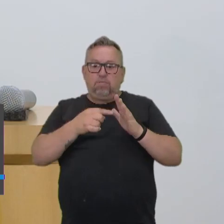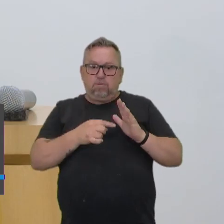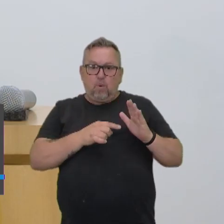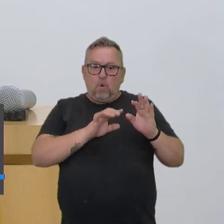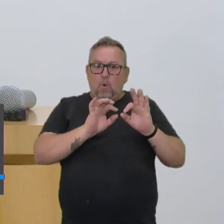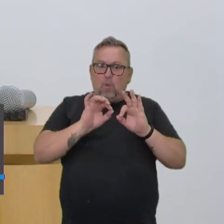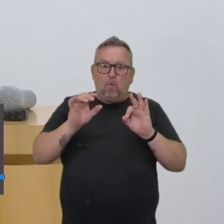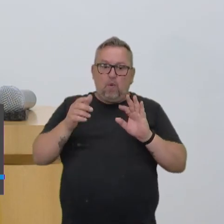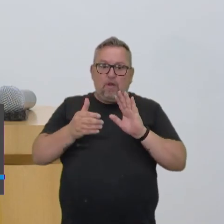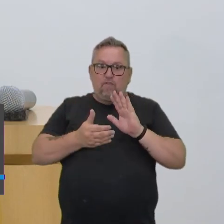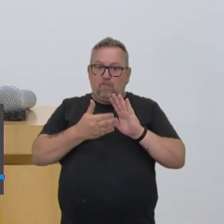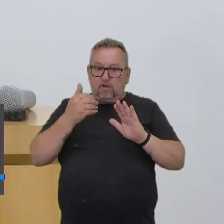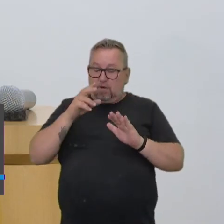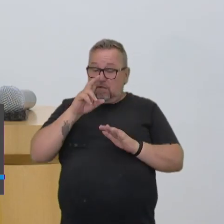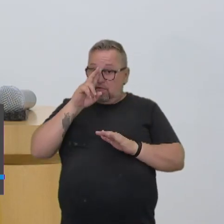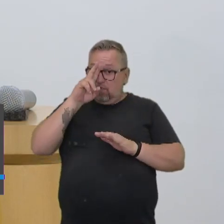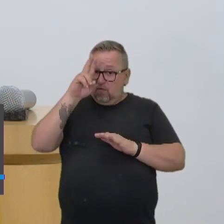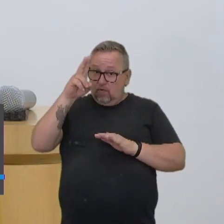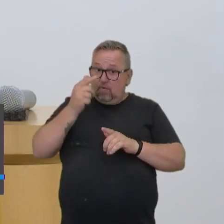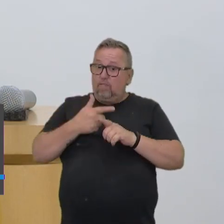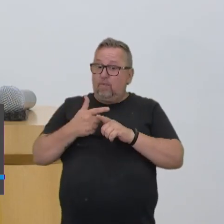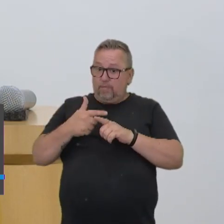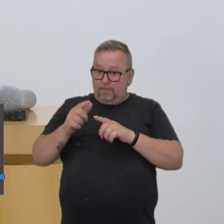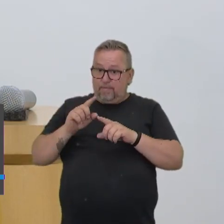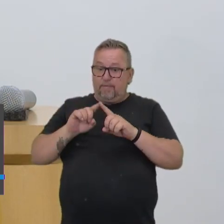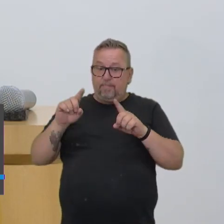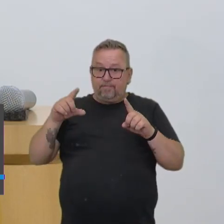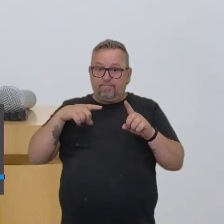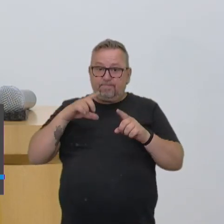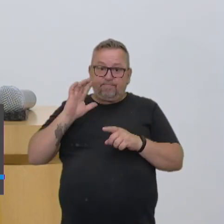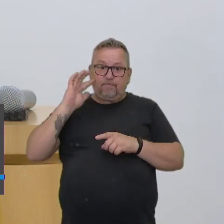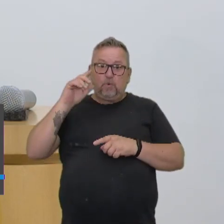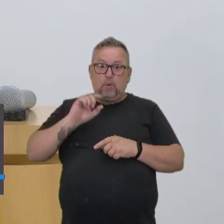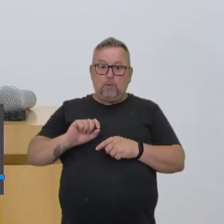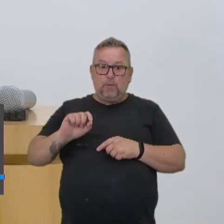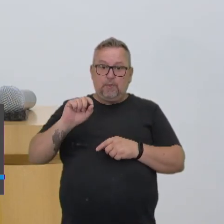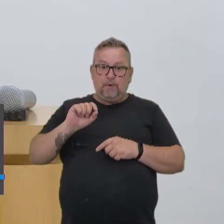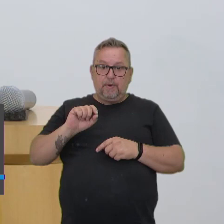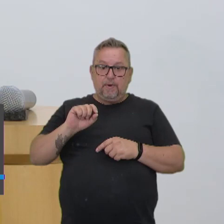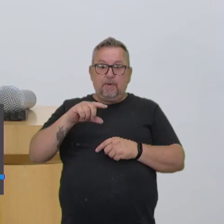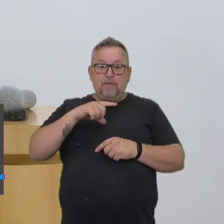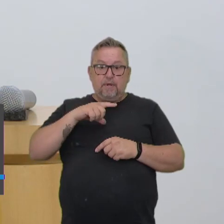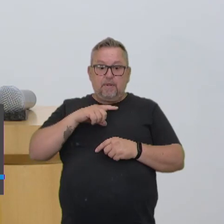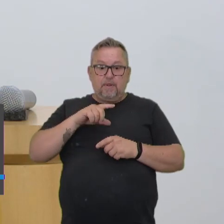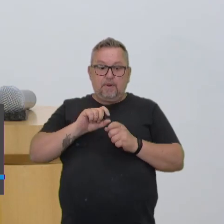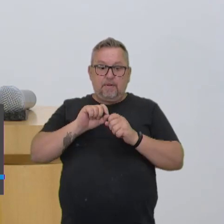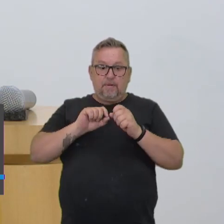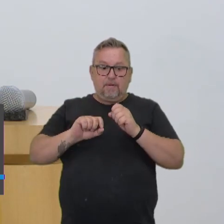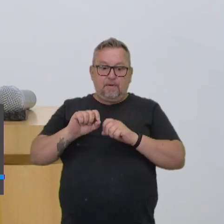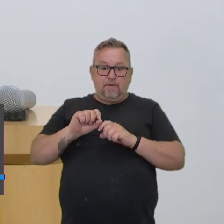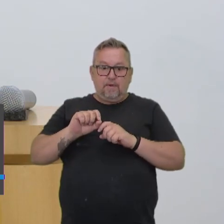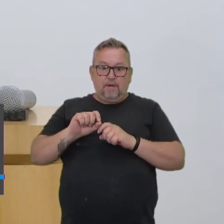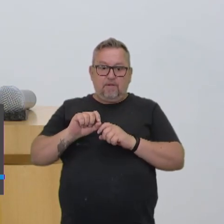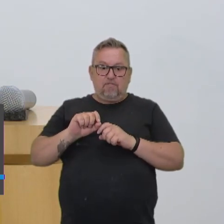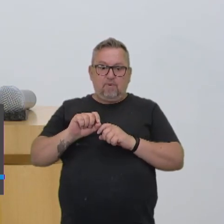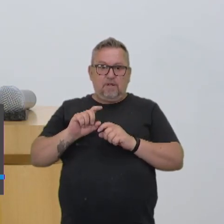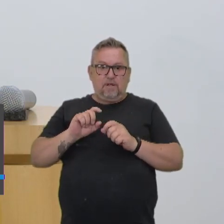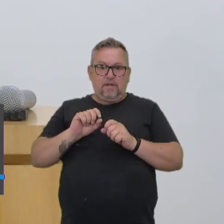é tirando a gravidade e o problema delas, mas é pontuais no sentido de que elas estão dentro de um território